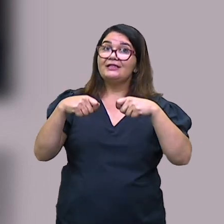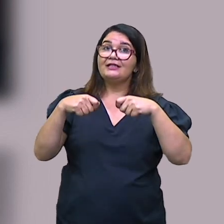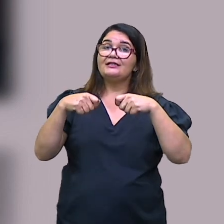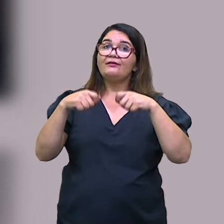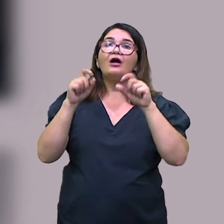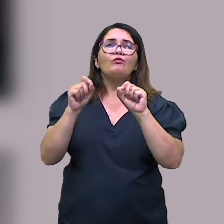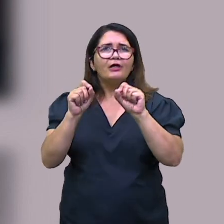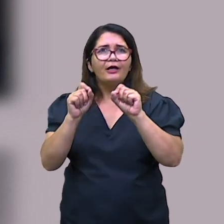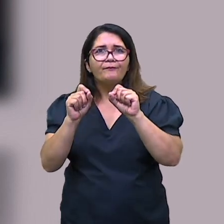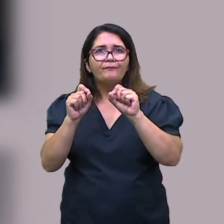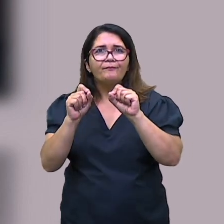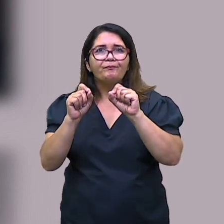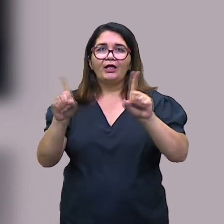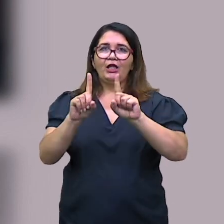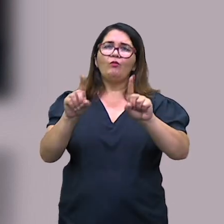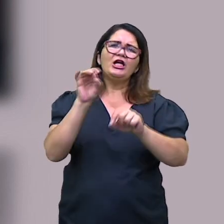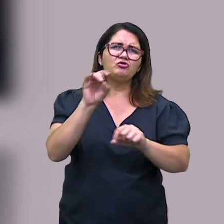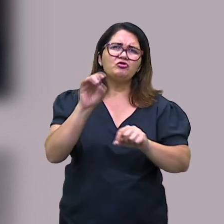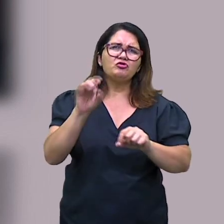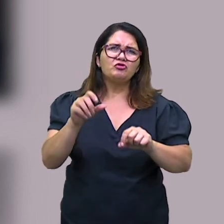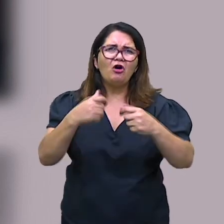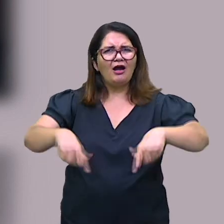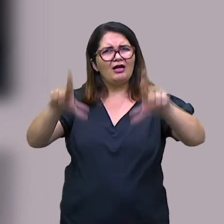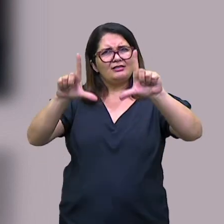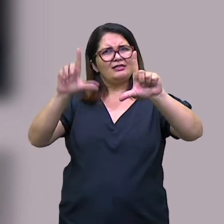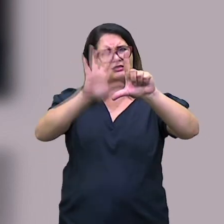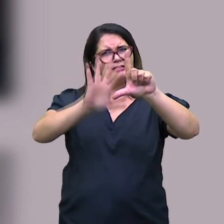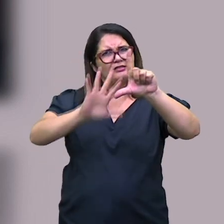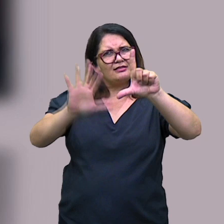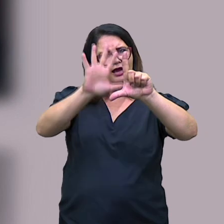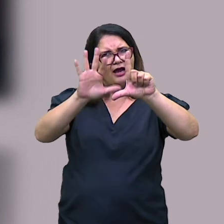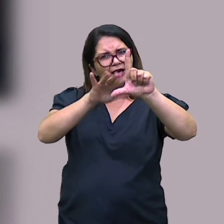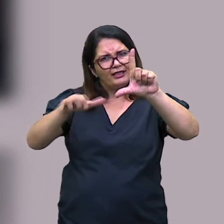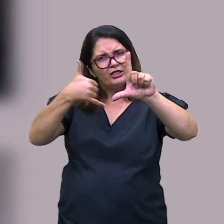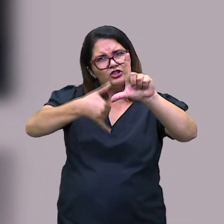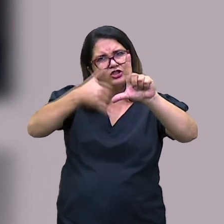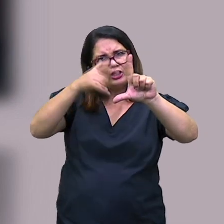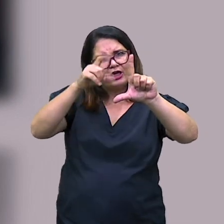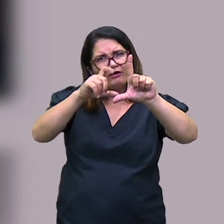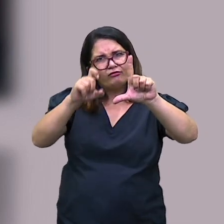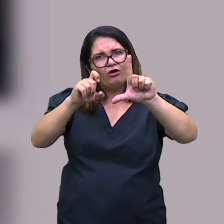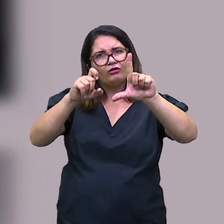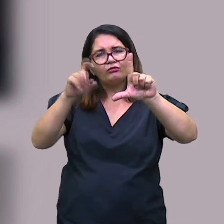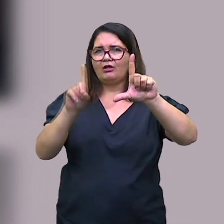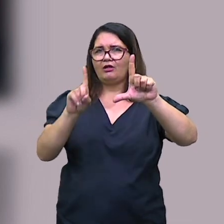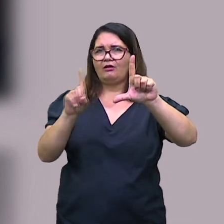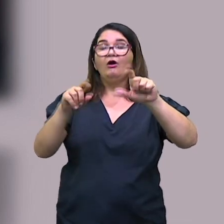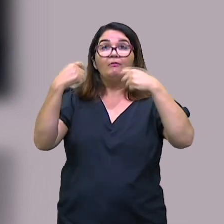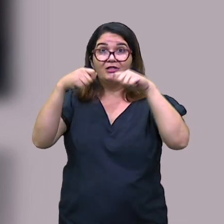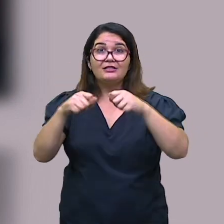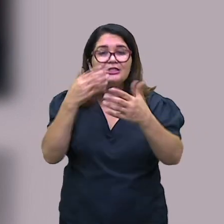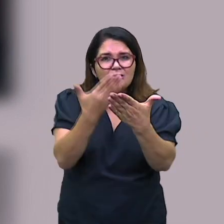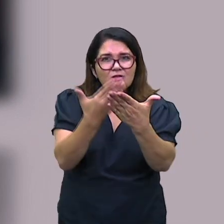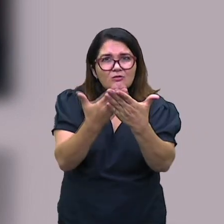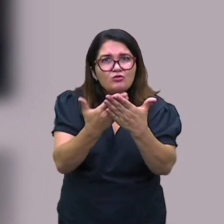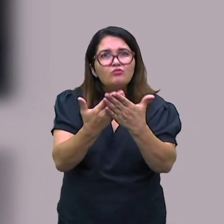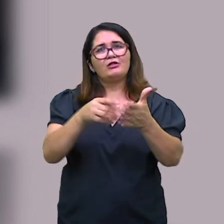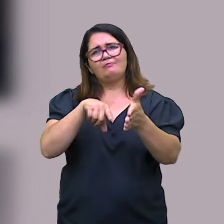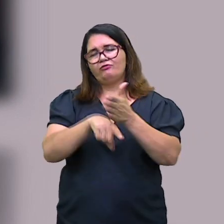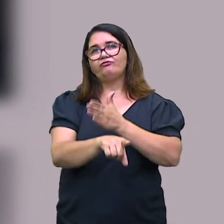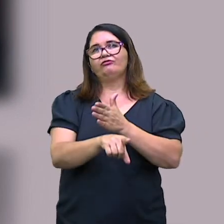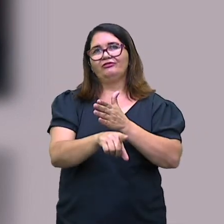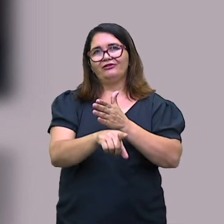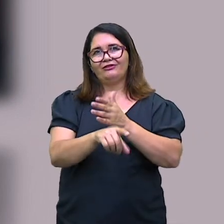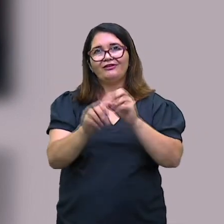celular para a imagem que aparece aí no canto da tela. Vai acessar nossas redes sociais e se inscrever no